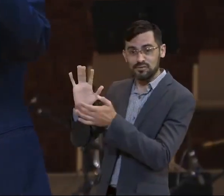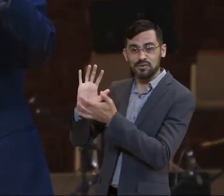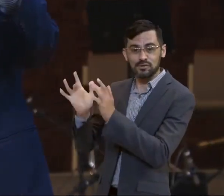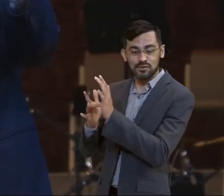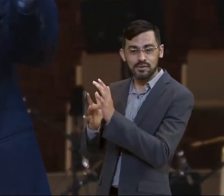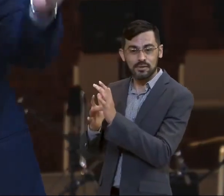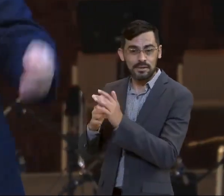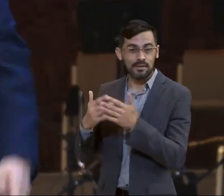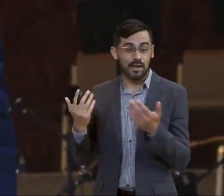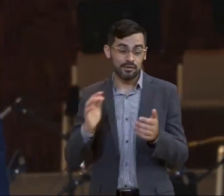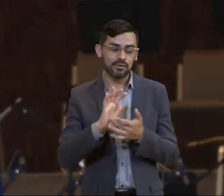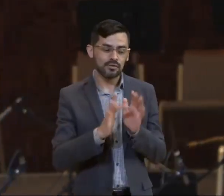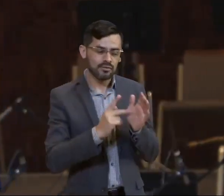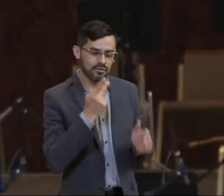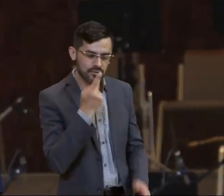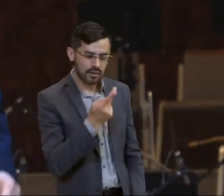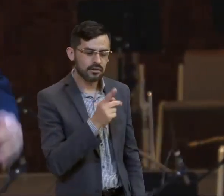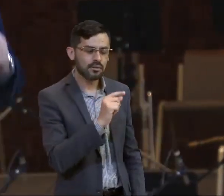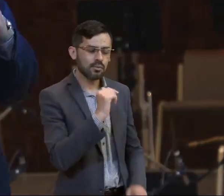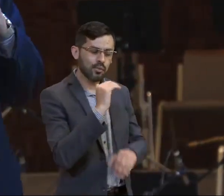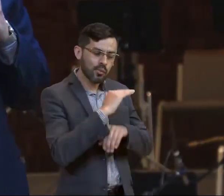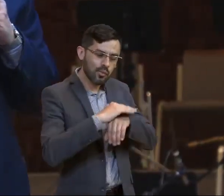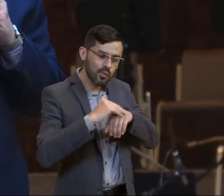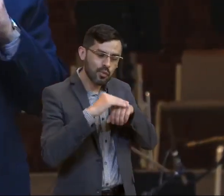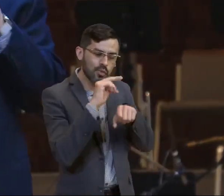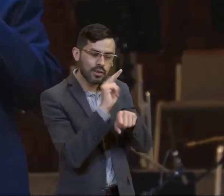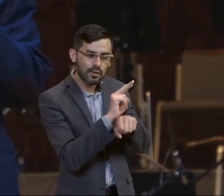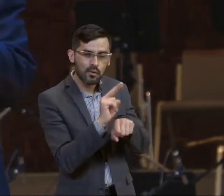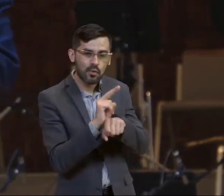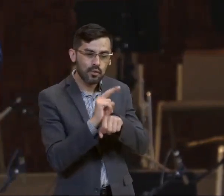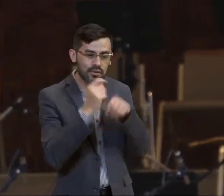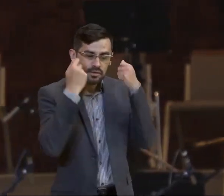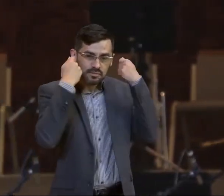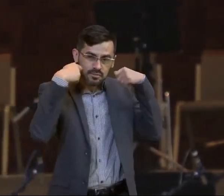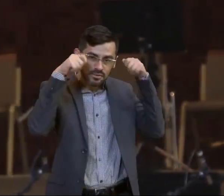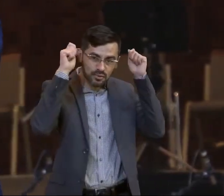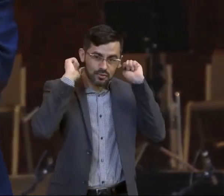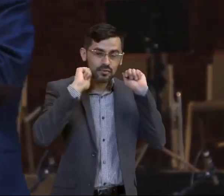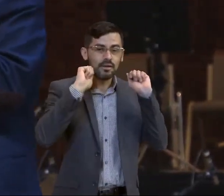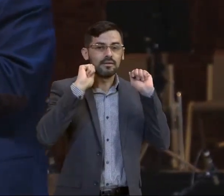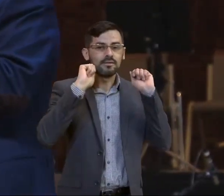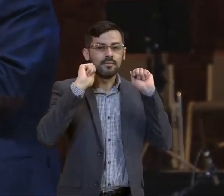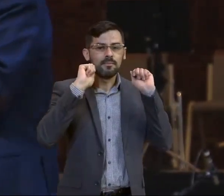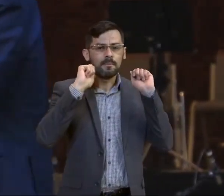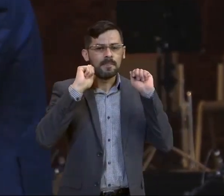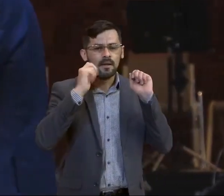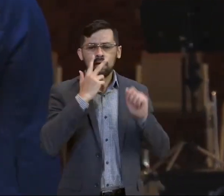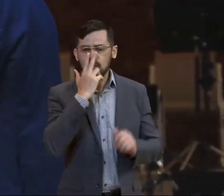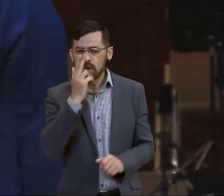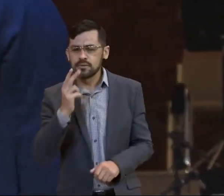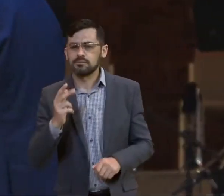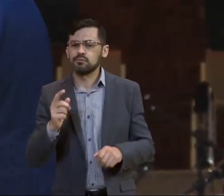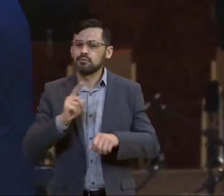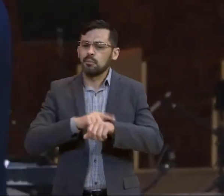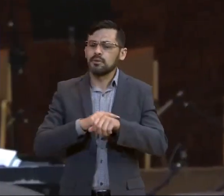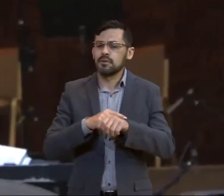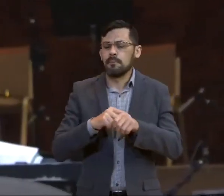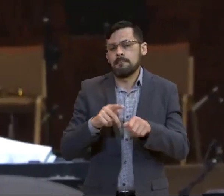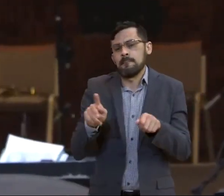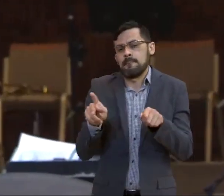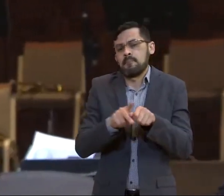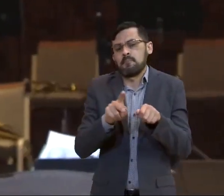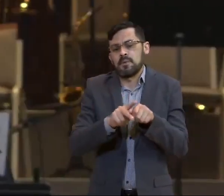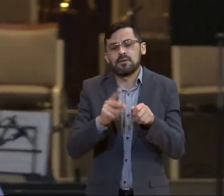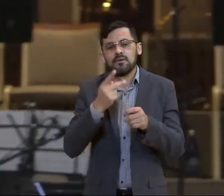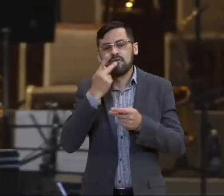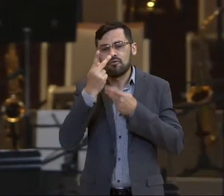Então apascenta os meus cordeirinhos. Eu acho que quando Pedro falou sobre piedade, na mente